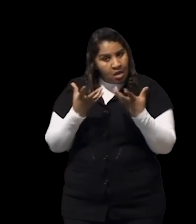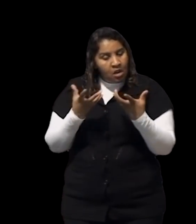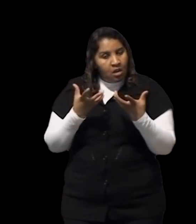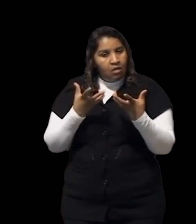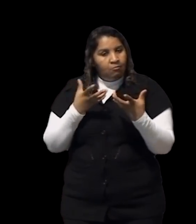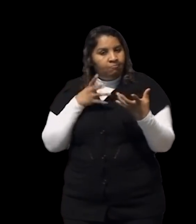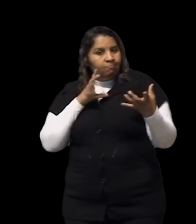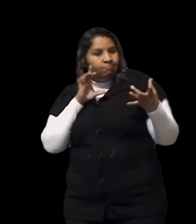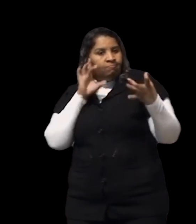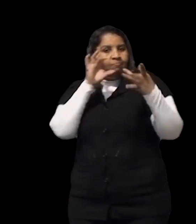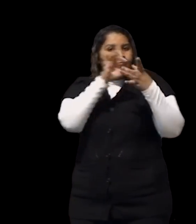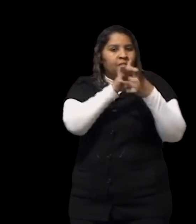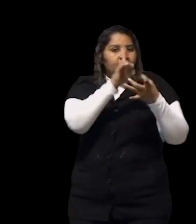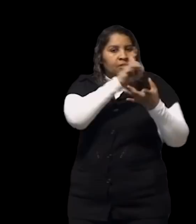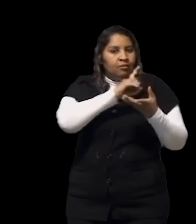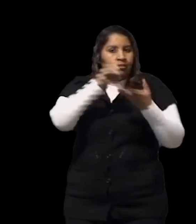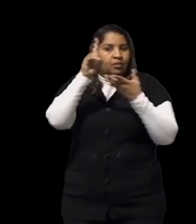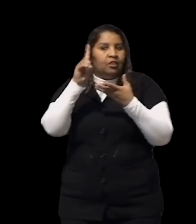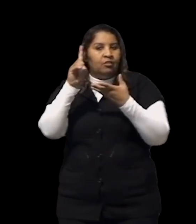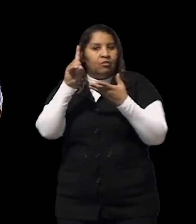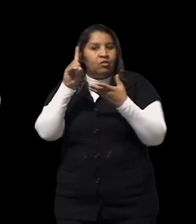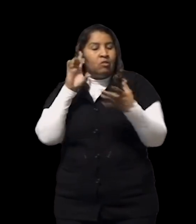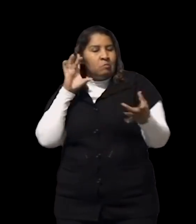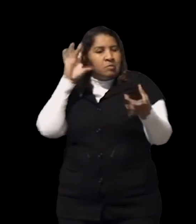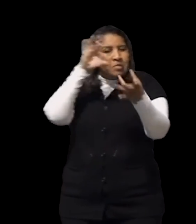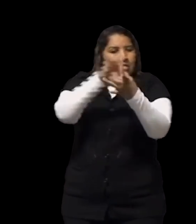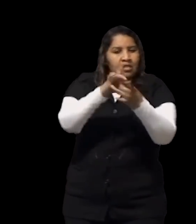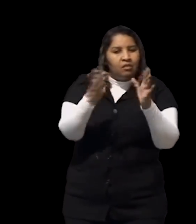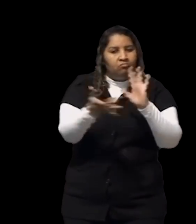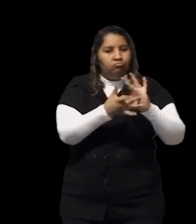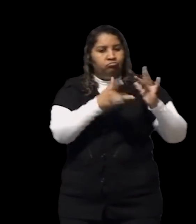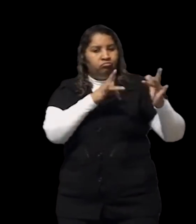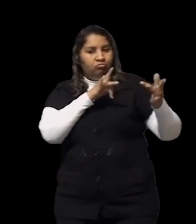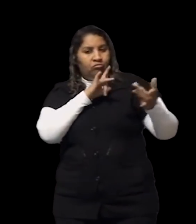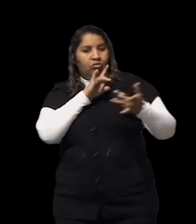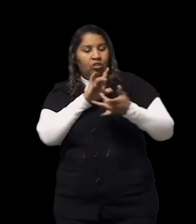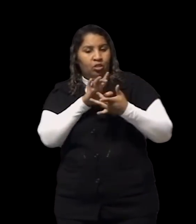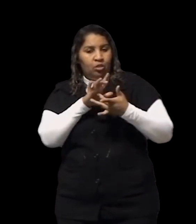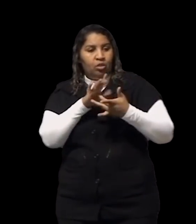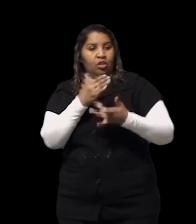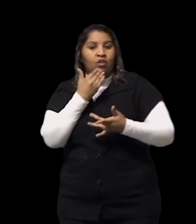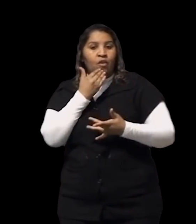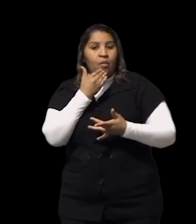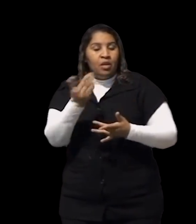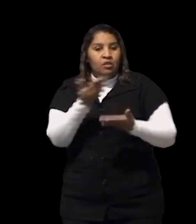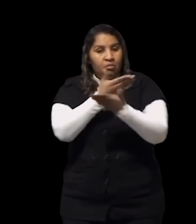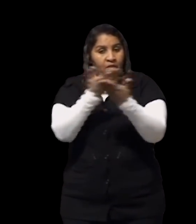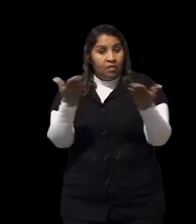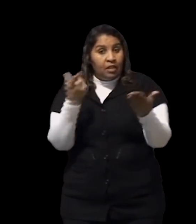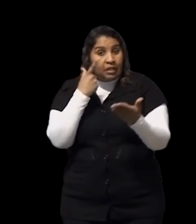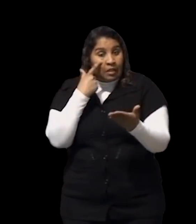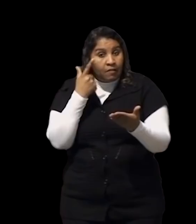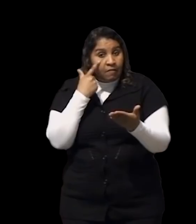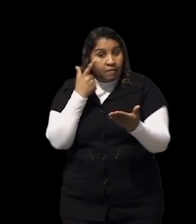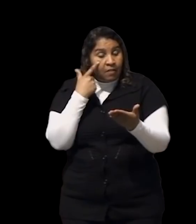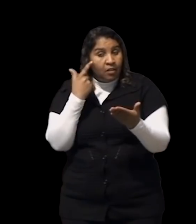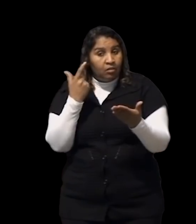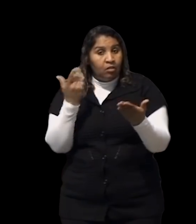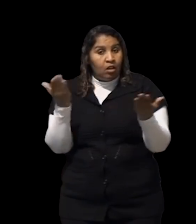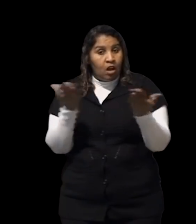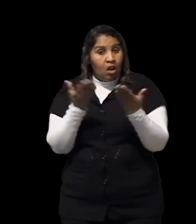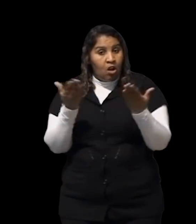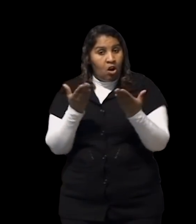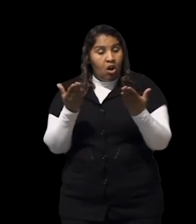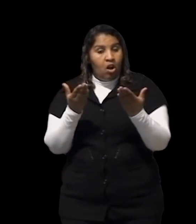você quiser fazer um pacto com Jesus eu quero pedir para que você que está acompanhando a gente você possa